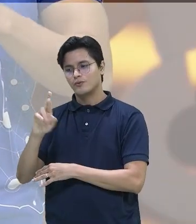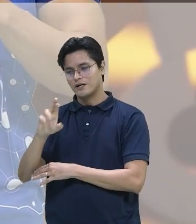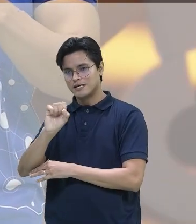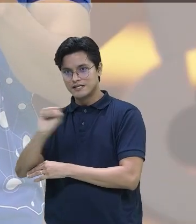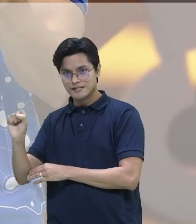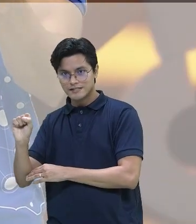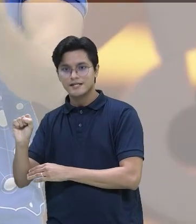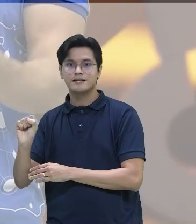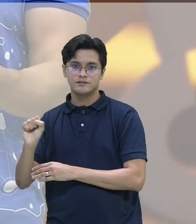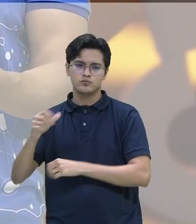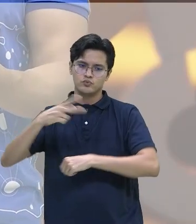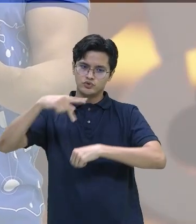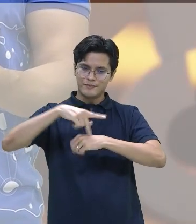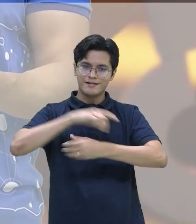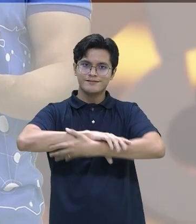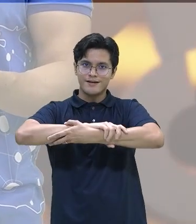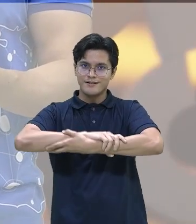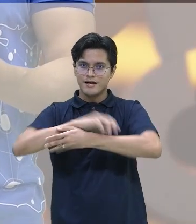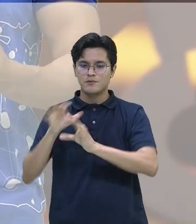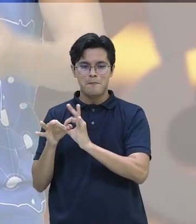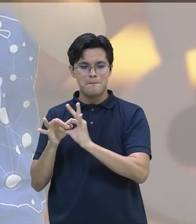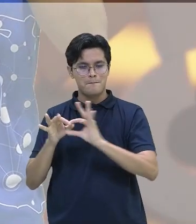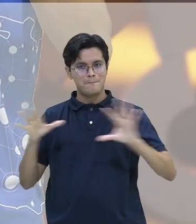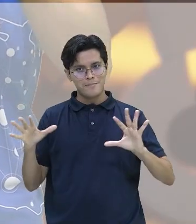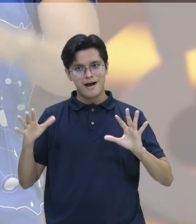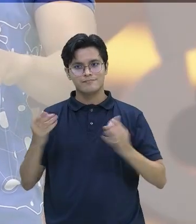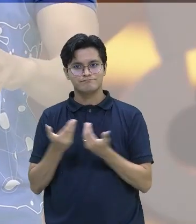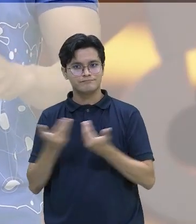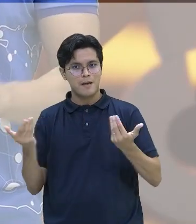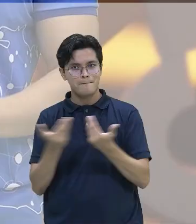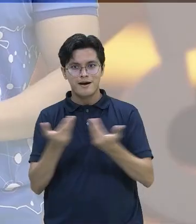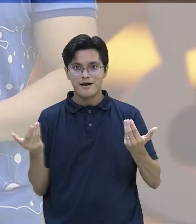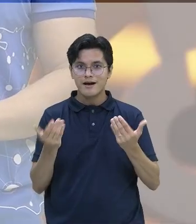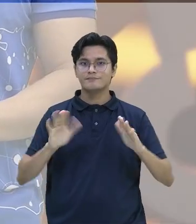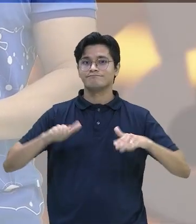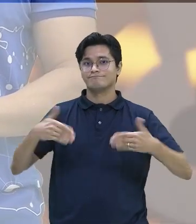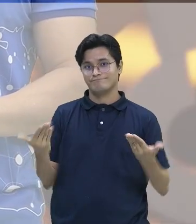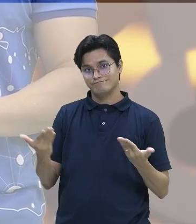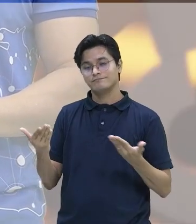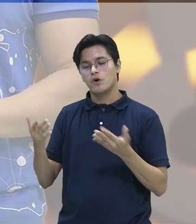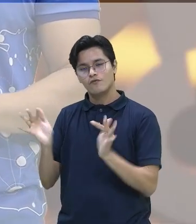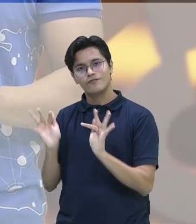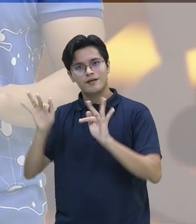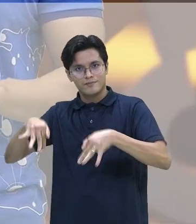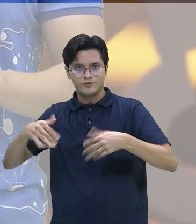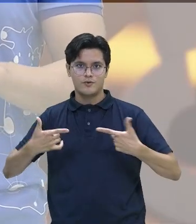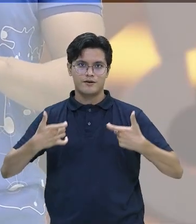muito ruins para o lado dos soviéticos, né? E aí a gente tem o fim da Guerra Fria de